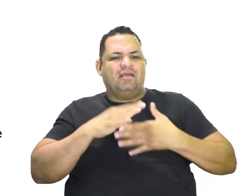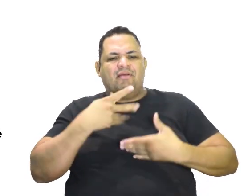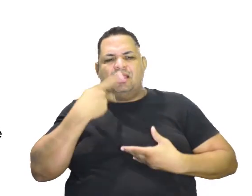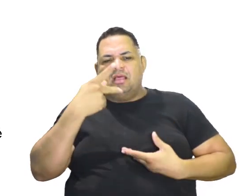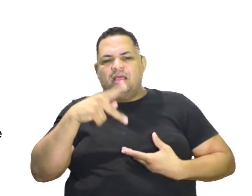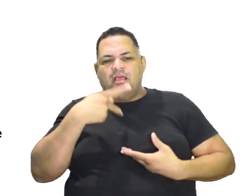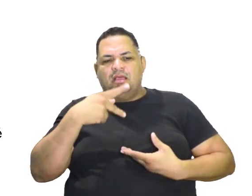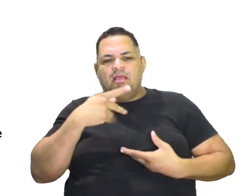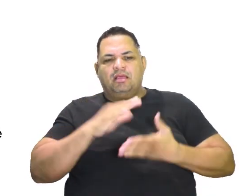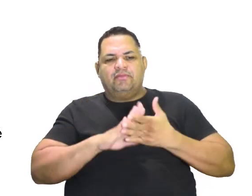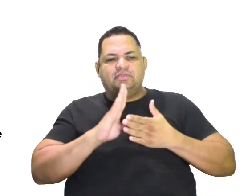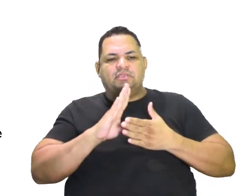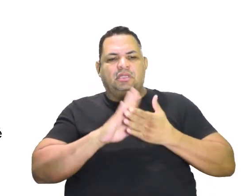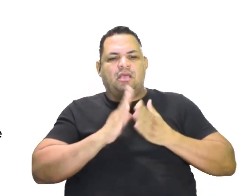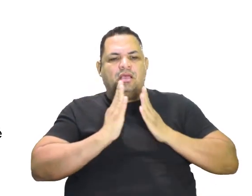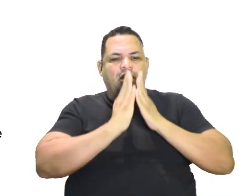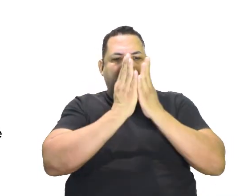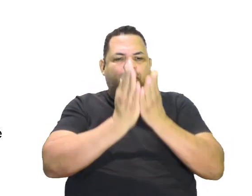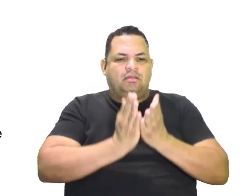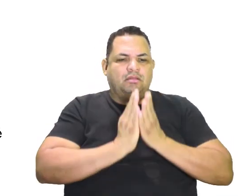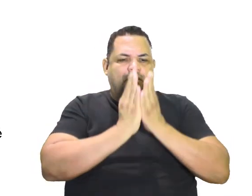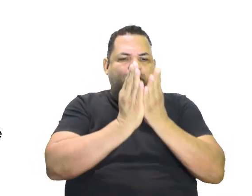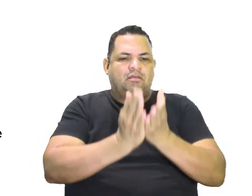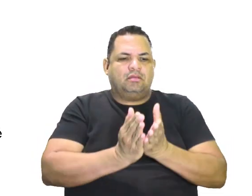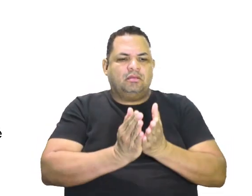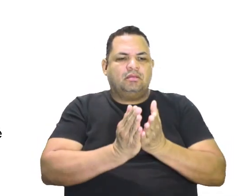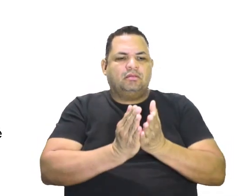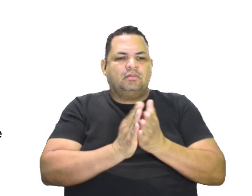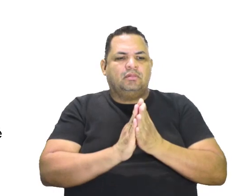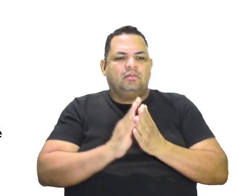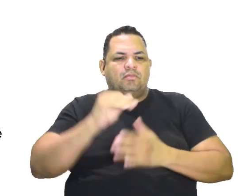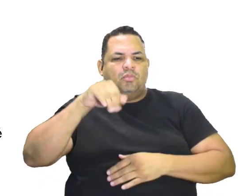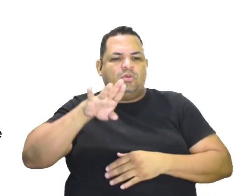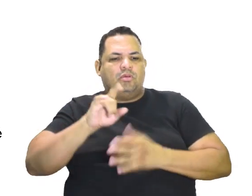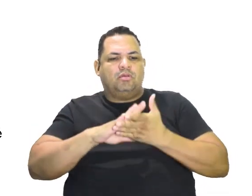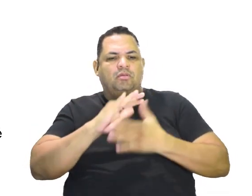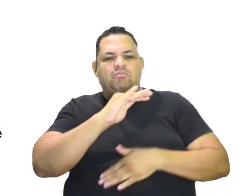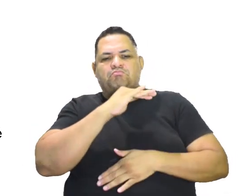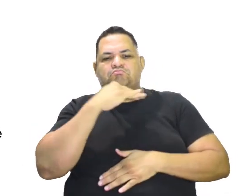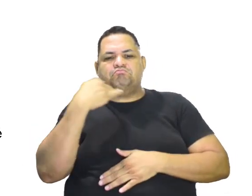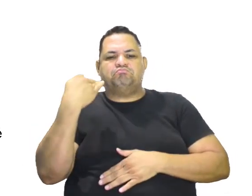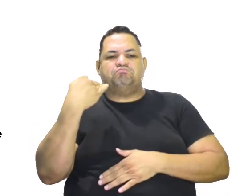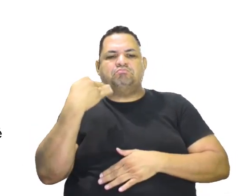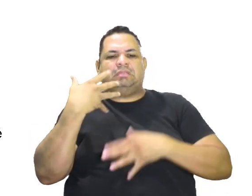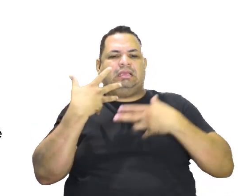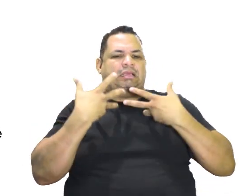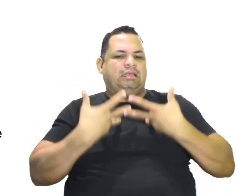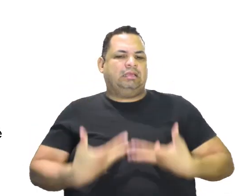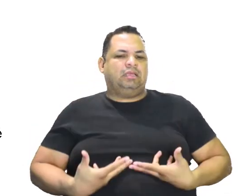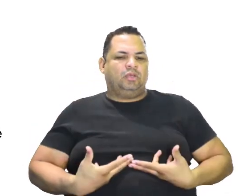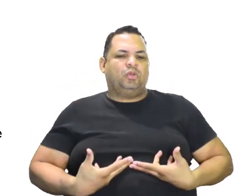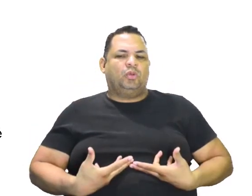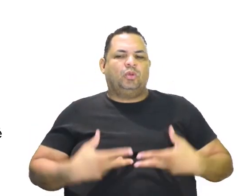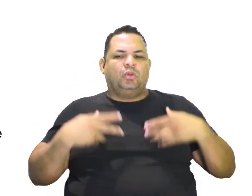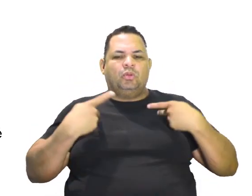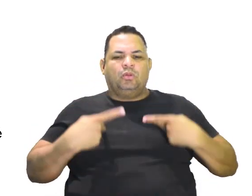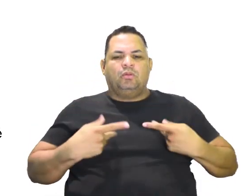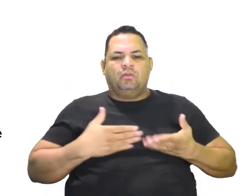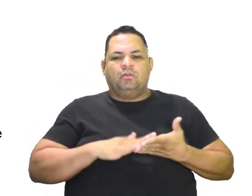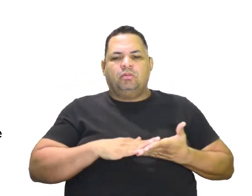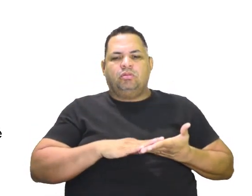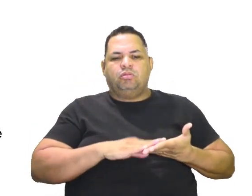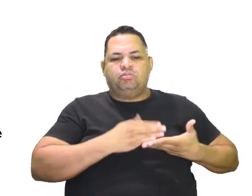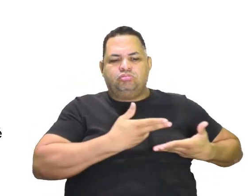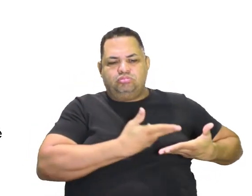a nau se apega ao leme. Moema morre de exaustão e seu corpo é levado até a